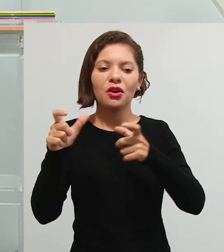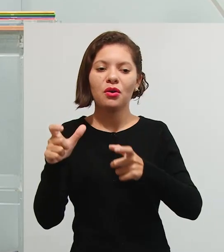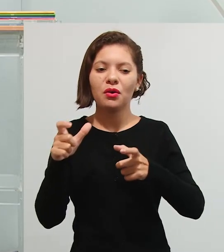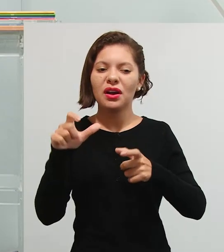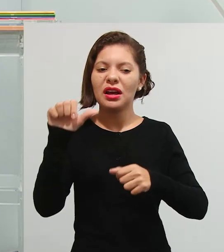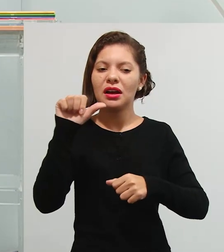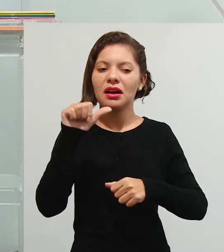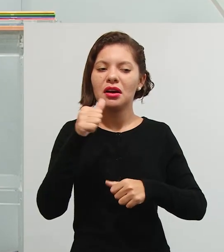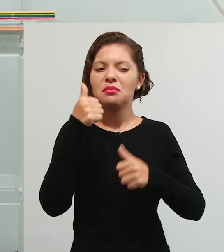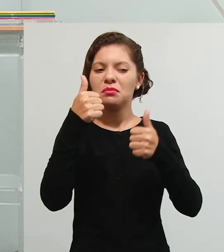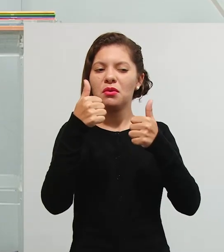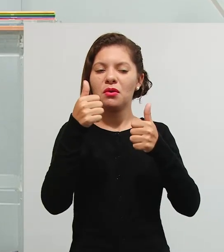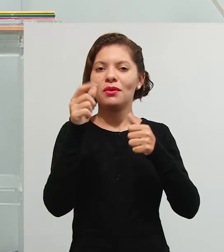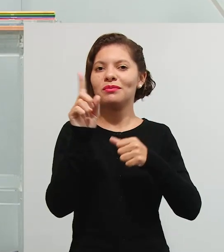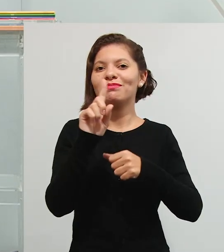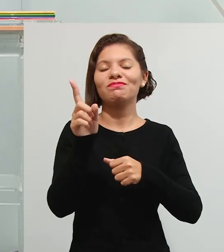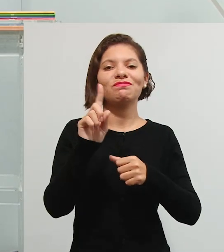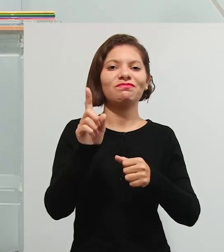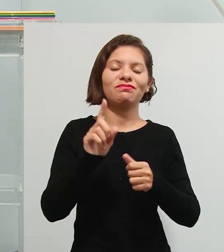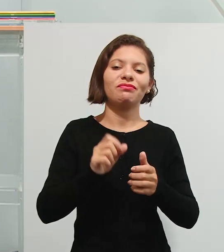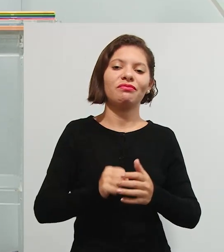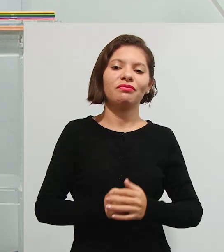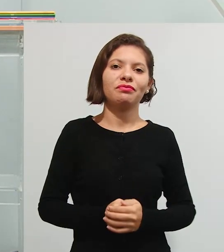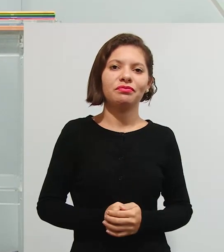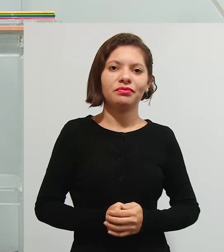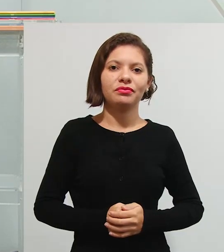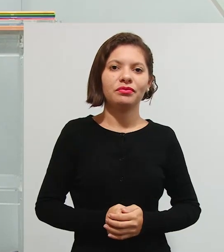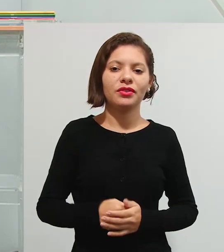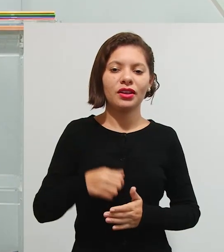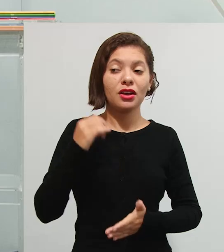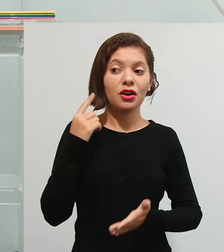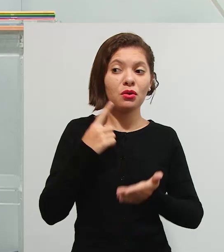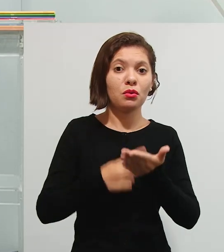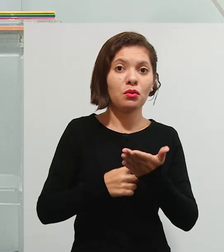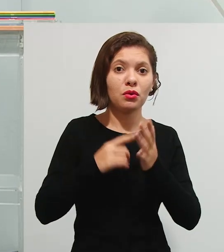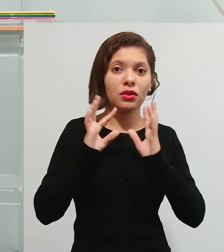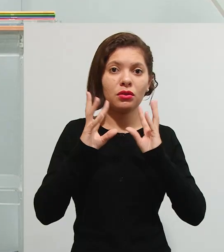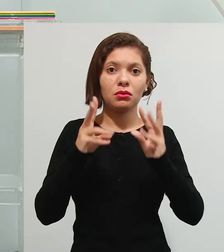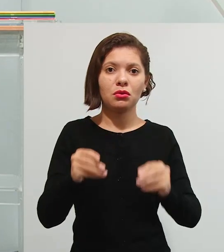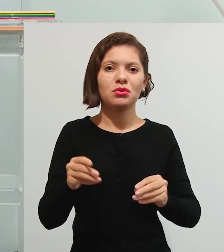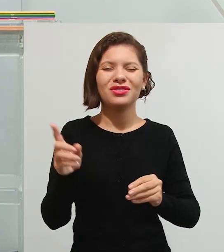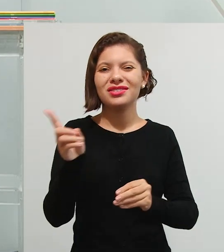é o melhor momento para um dos participantes, não está plenamente dedicado